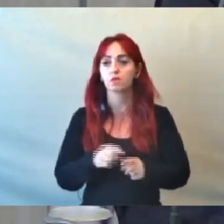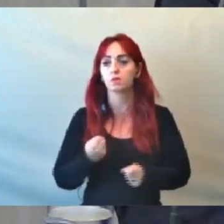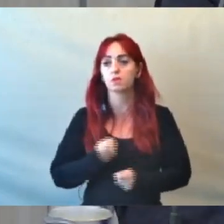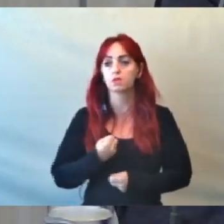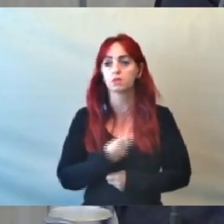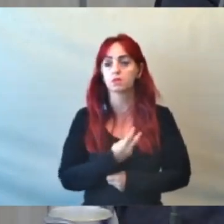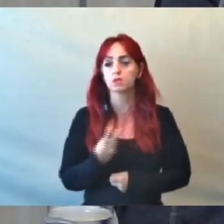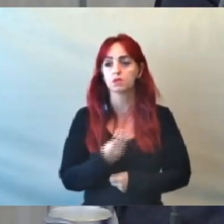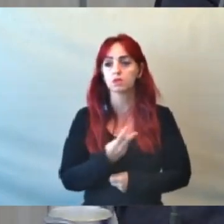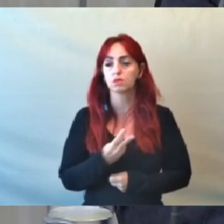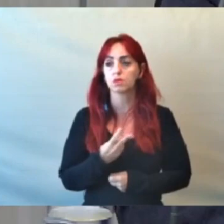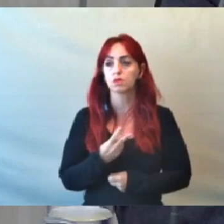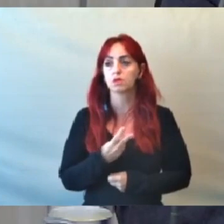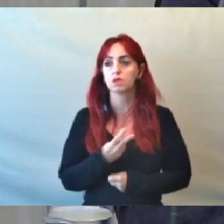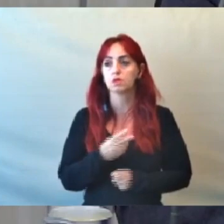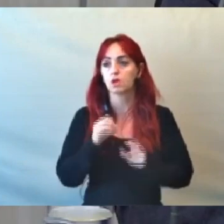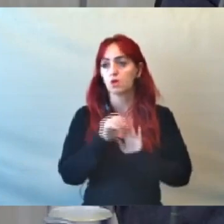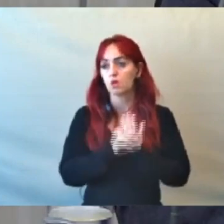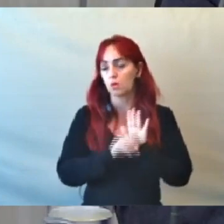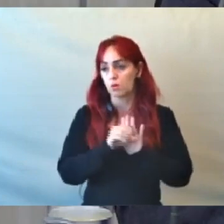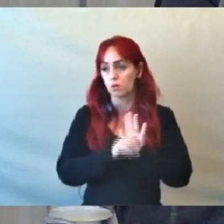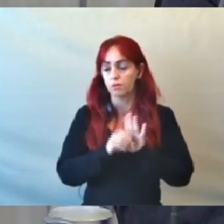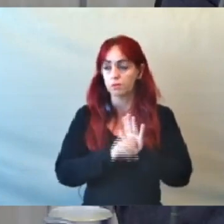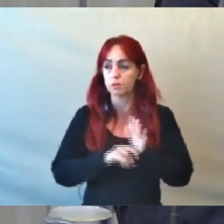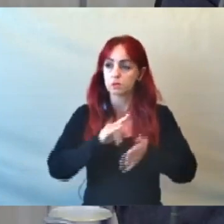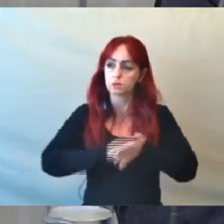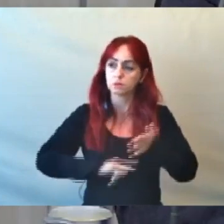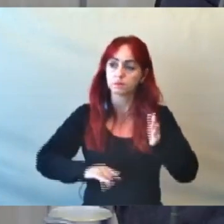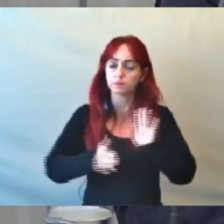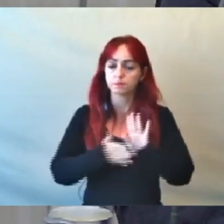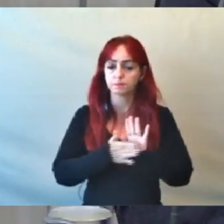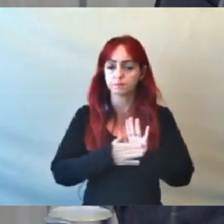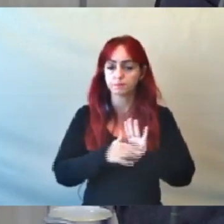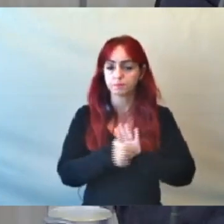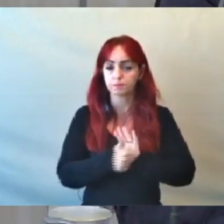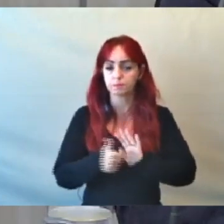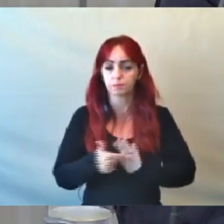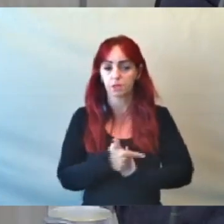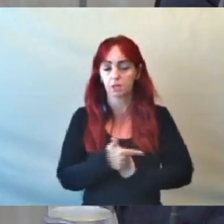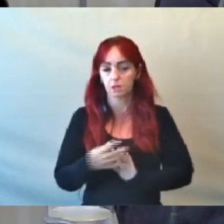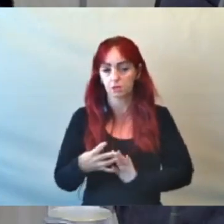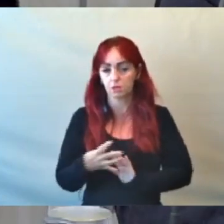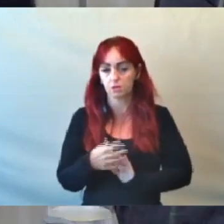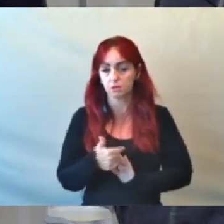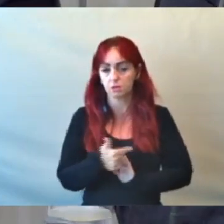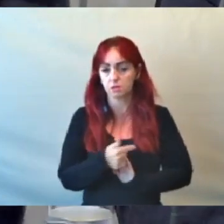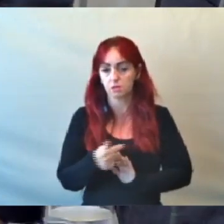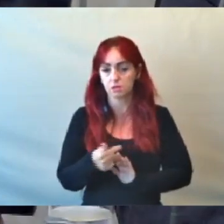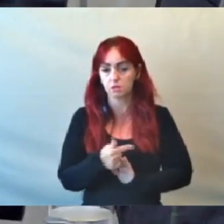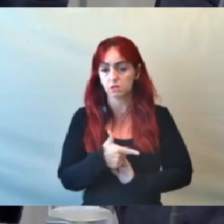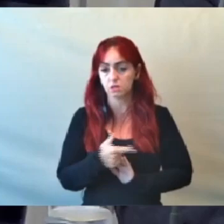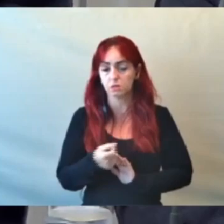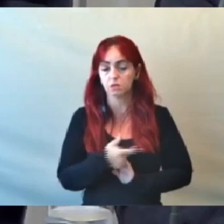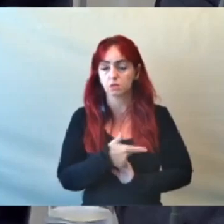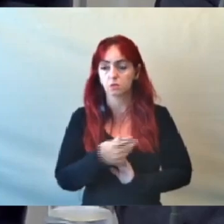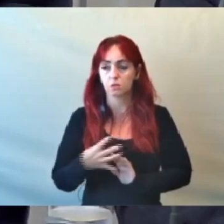protocolo 1417-2024, assunto ofício do gabinete da PGM